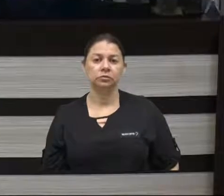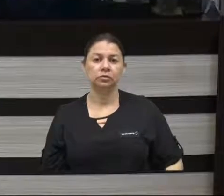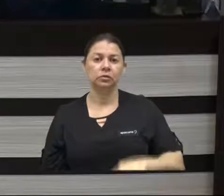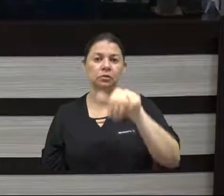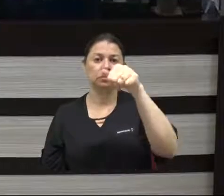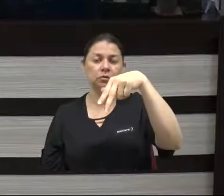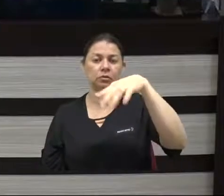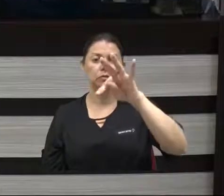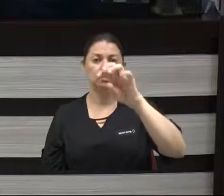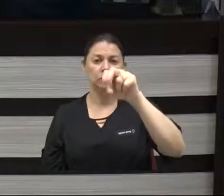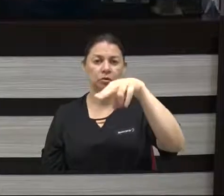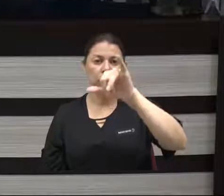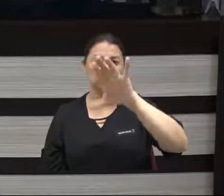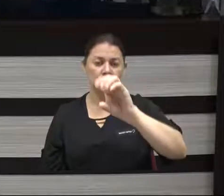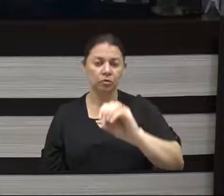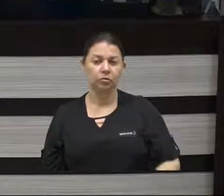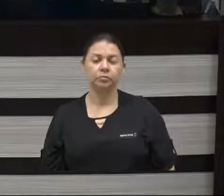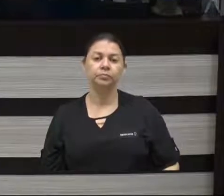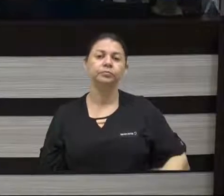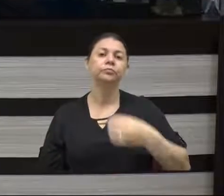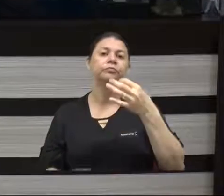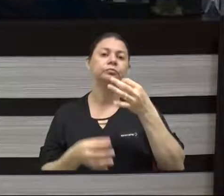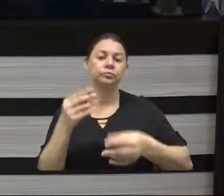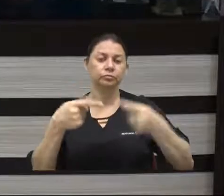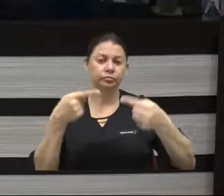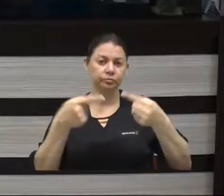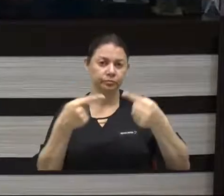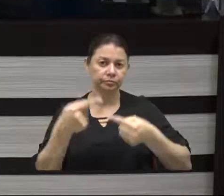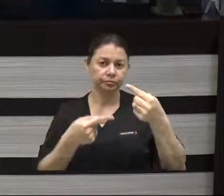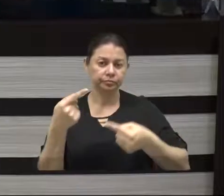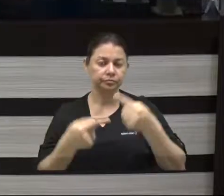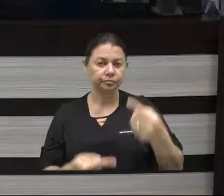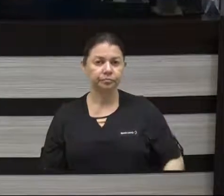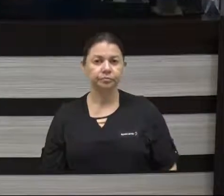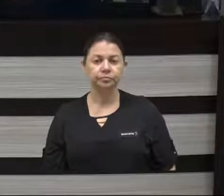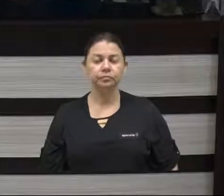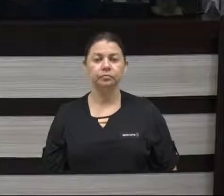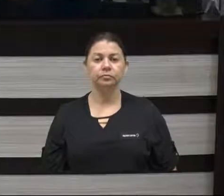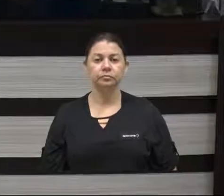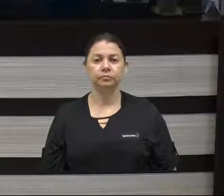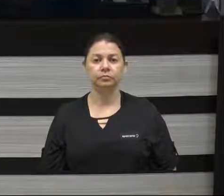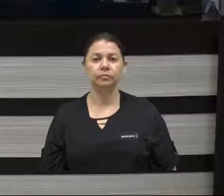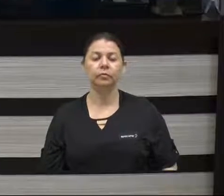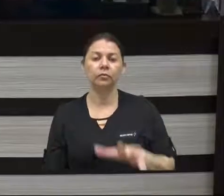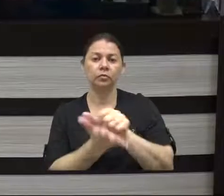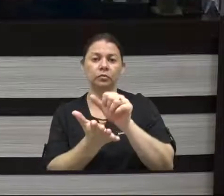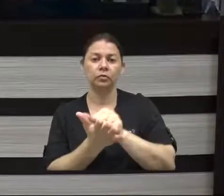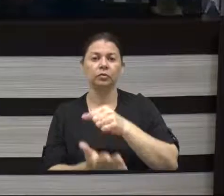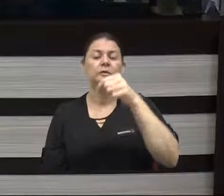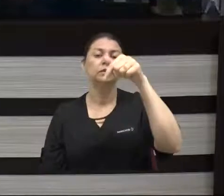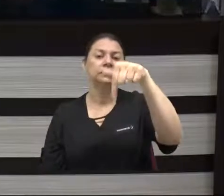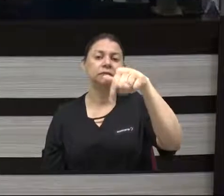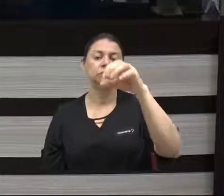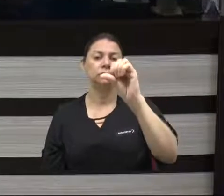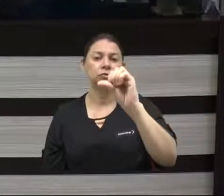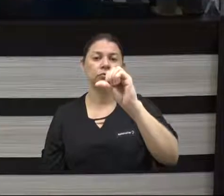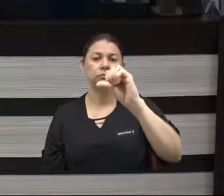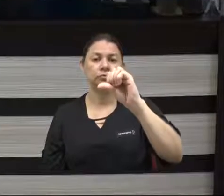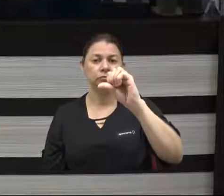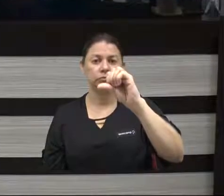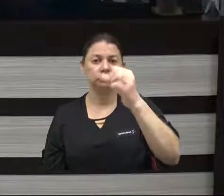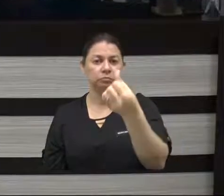Vereadora Lucineza Aparecida Bogo. Em discussão. Não havendo executivo. Requerimento número 796/2018